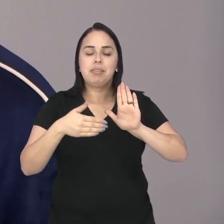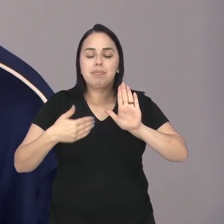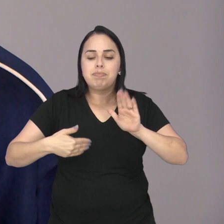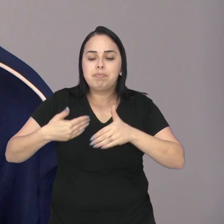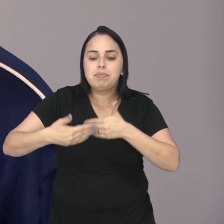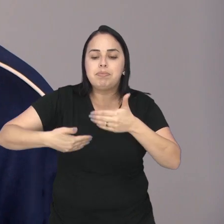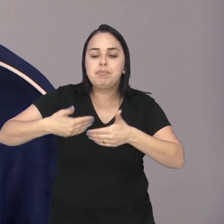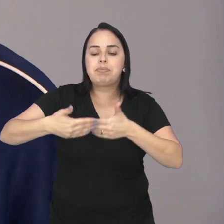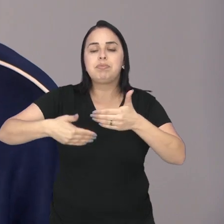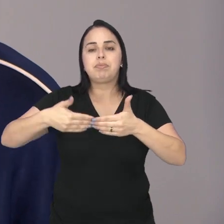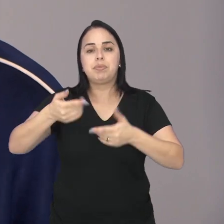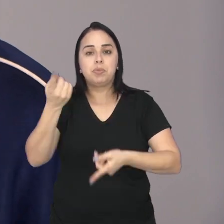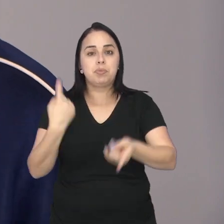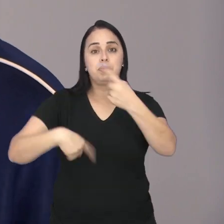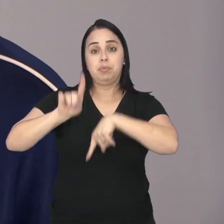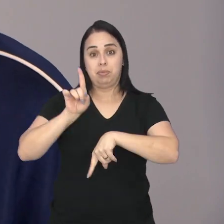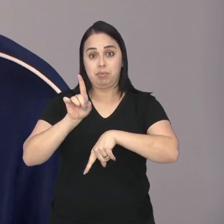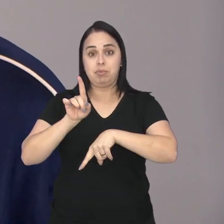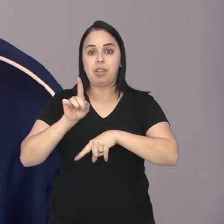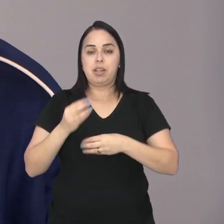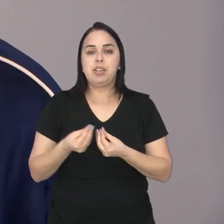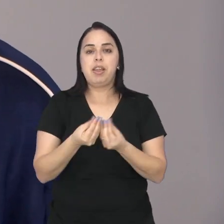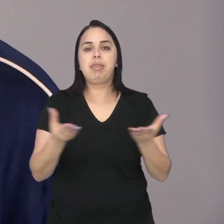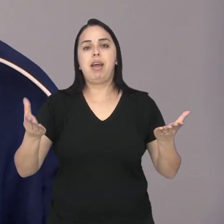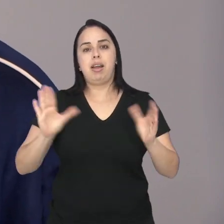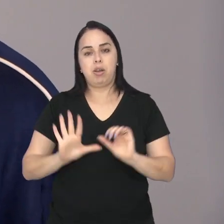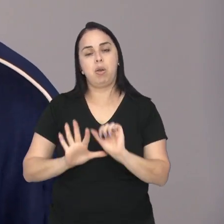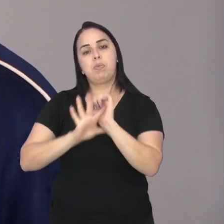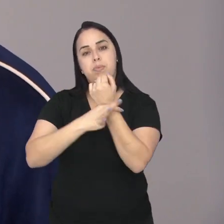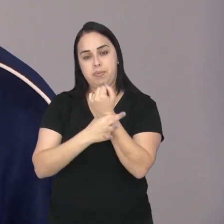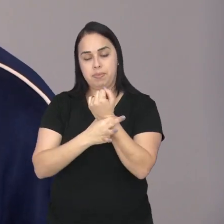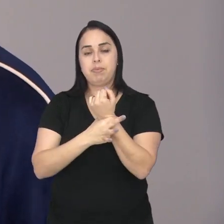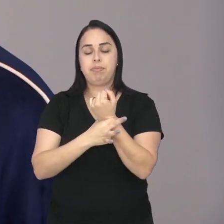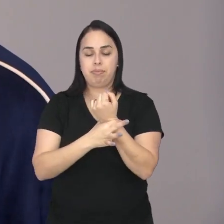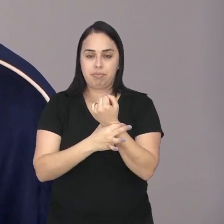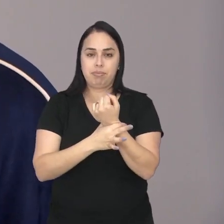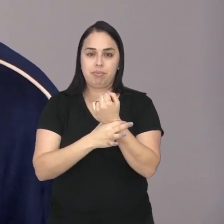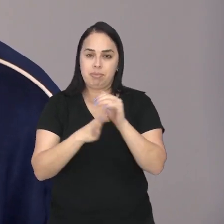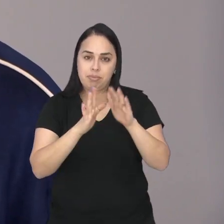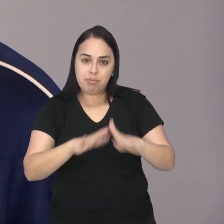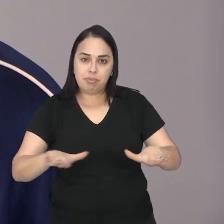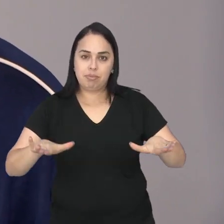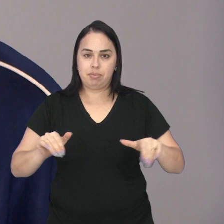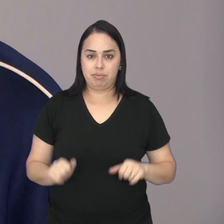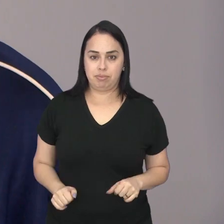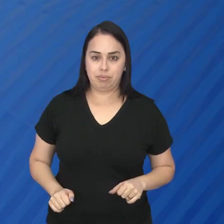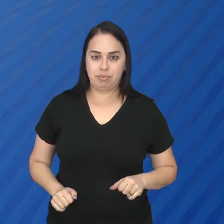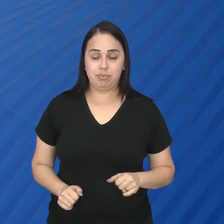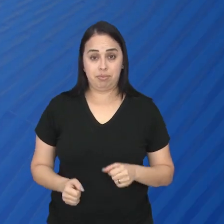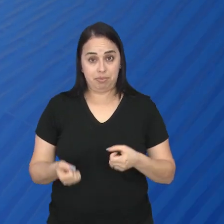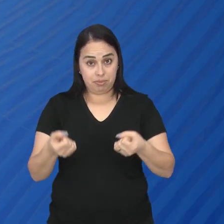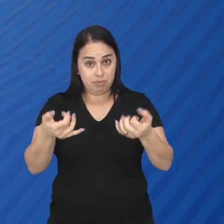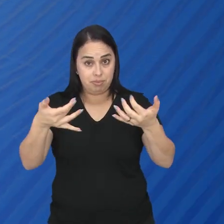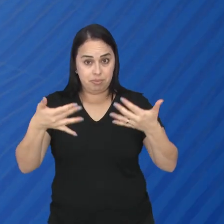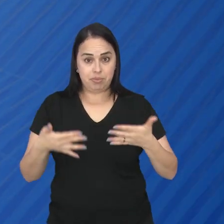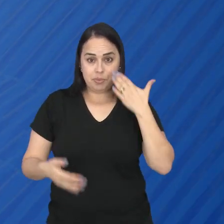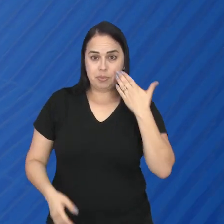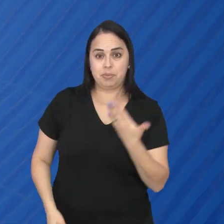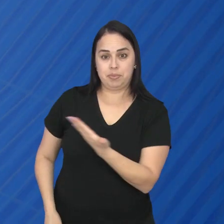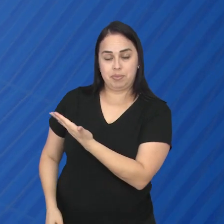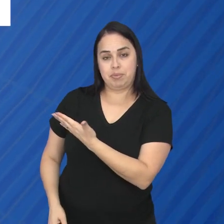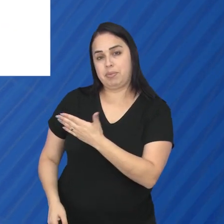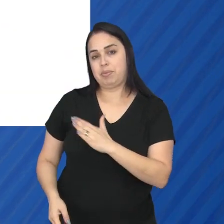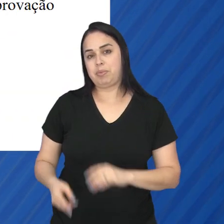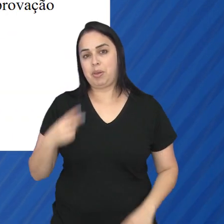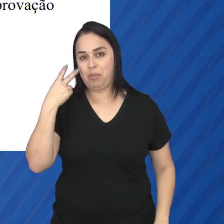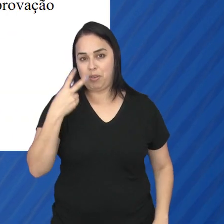que as nossas escolas dão no sentido de garantir a segurança das nossas crianças na justificativa do